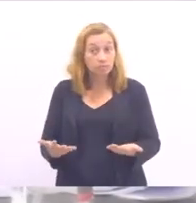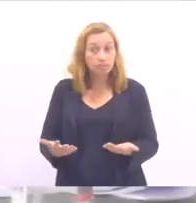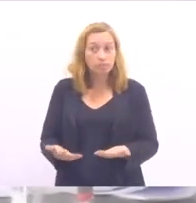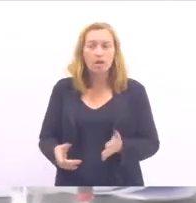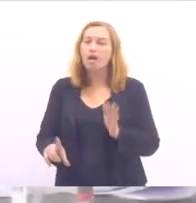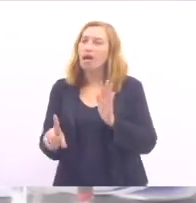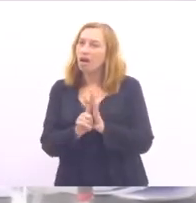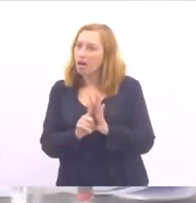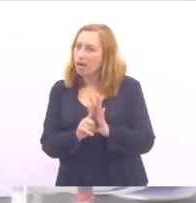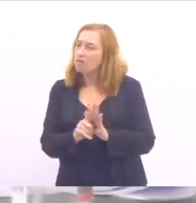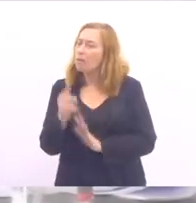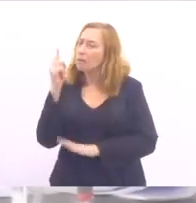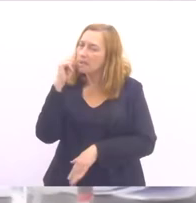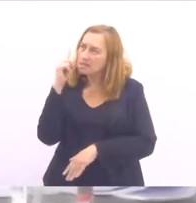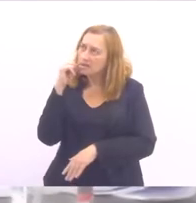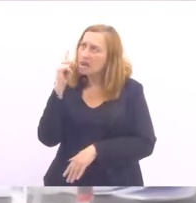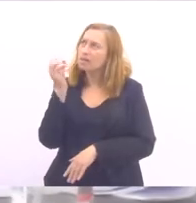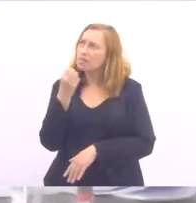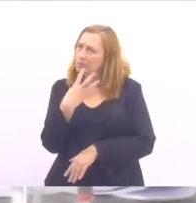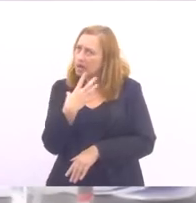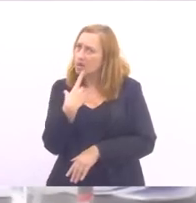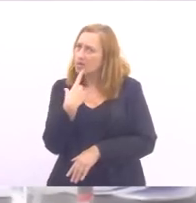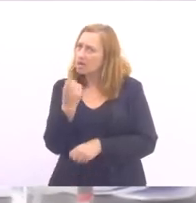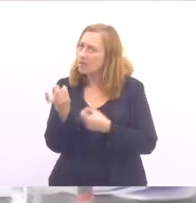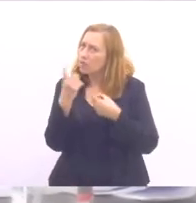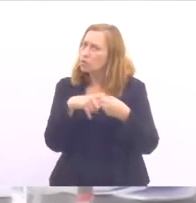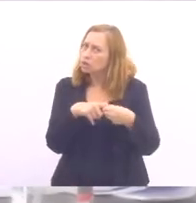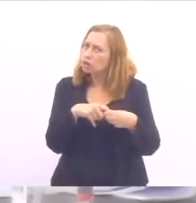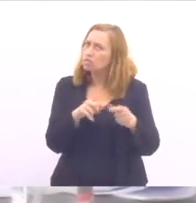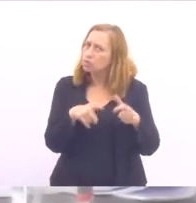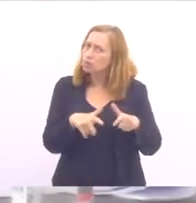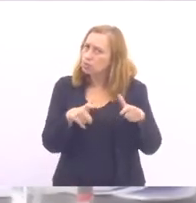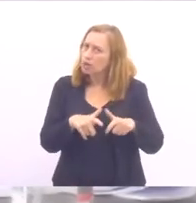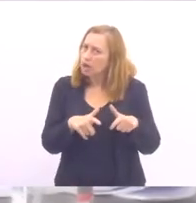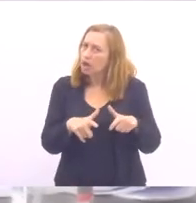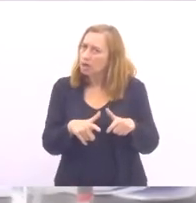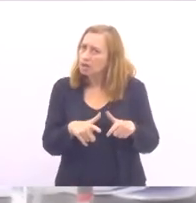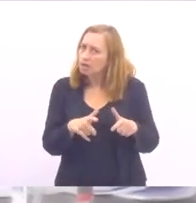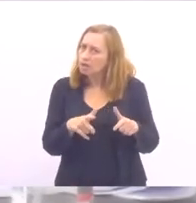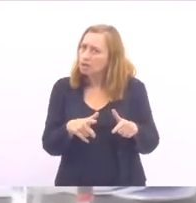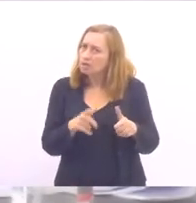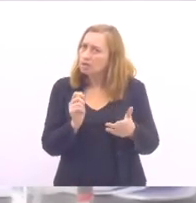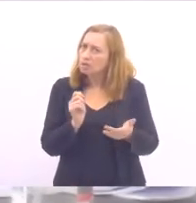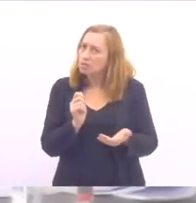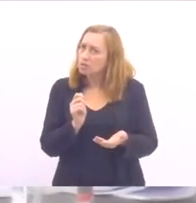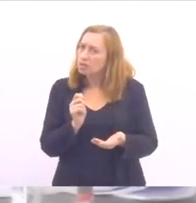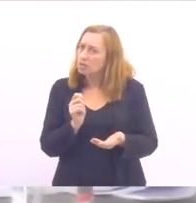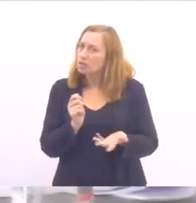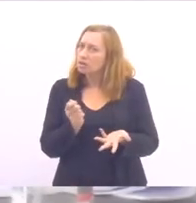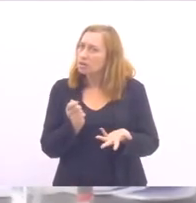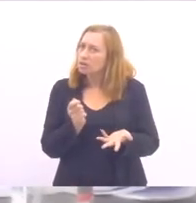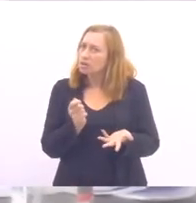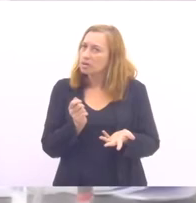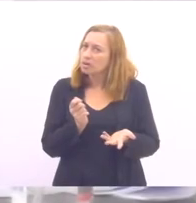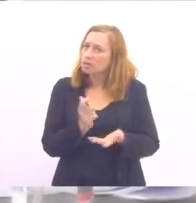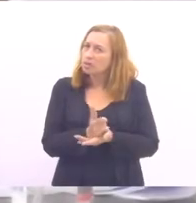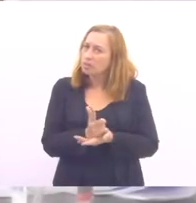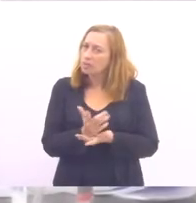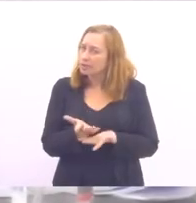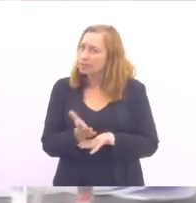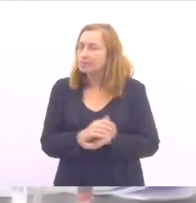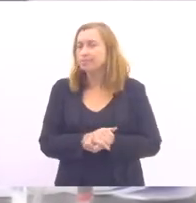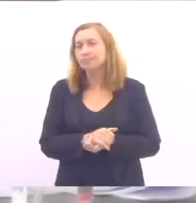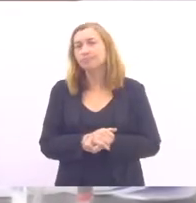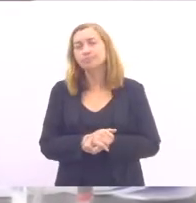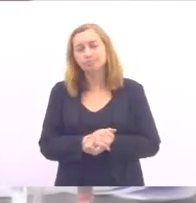lei foi bem pensada nesse ponto, que ele está voltando para o local do crime. Local do crime, vejam bem, não é um crime, estou brincando.